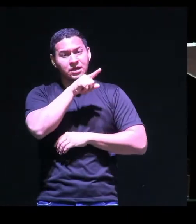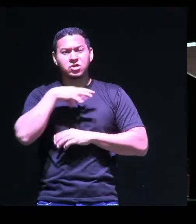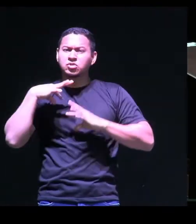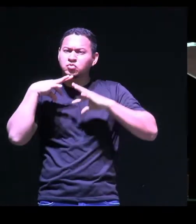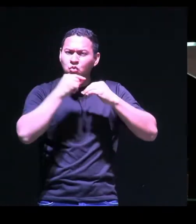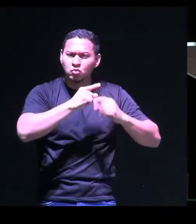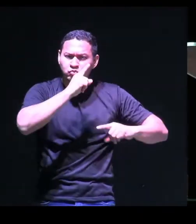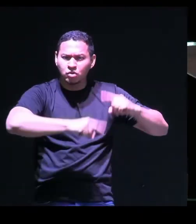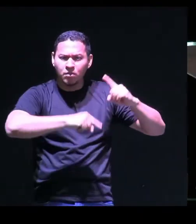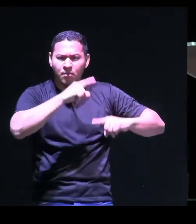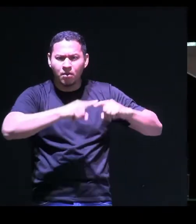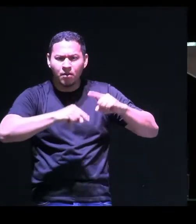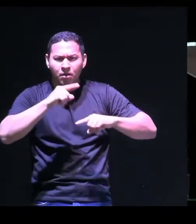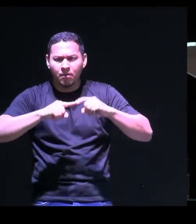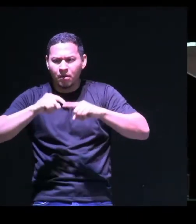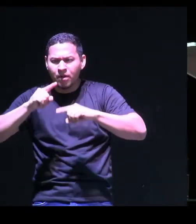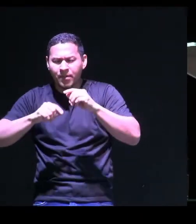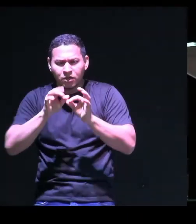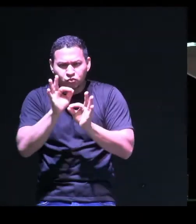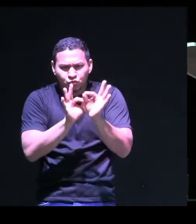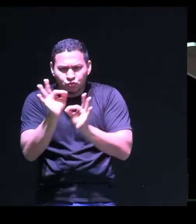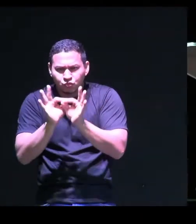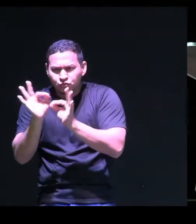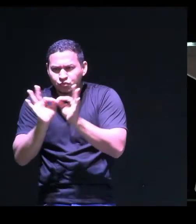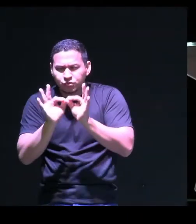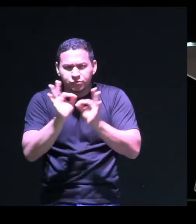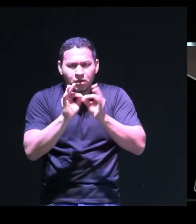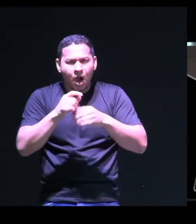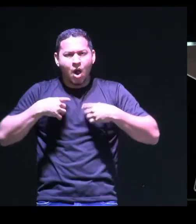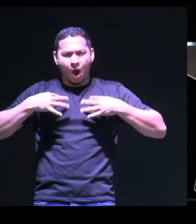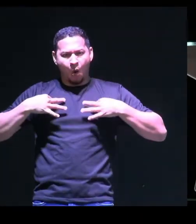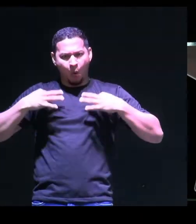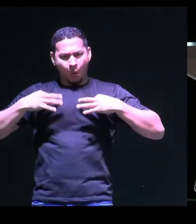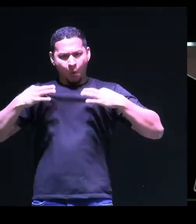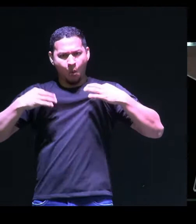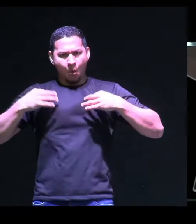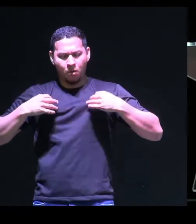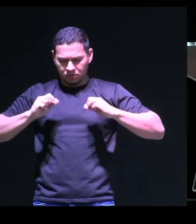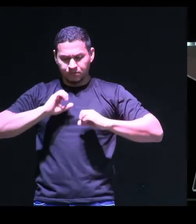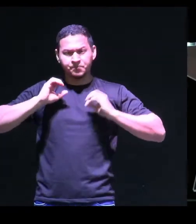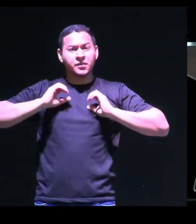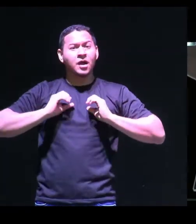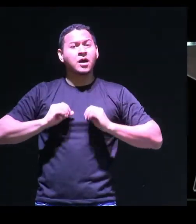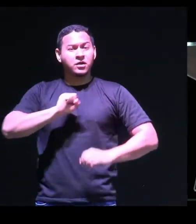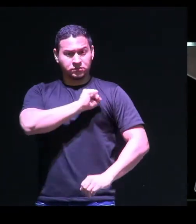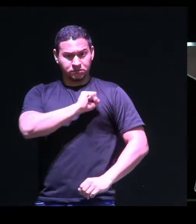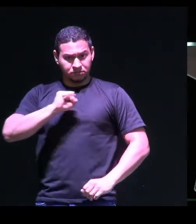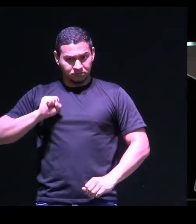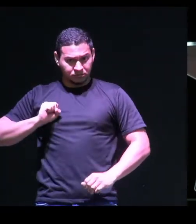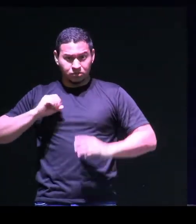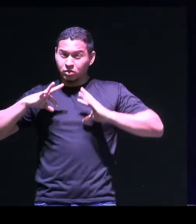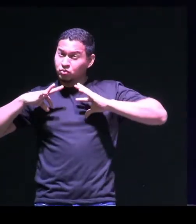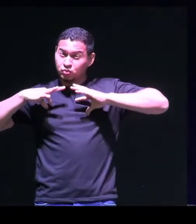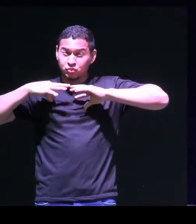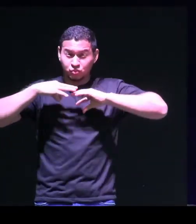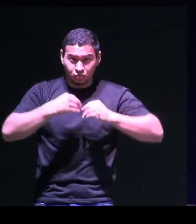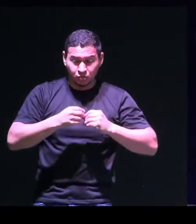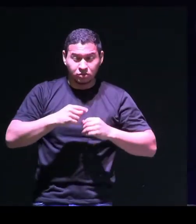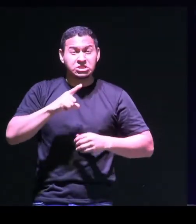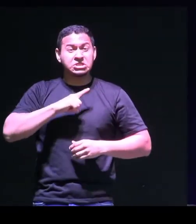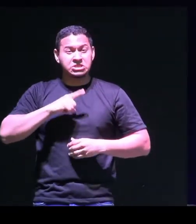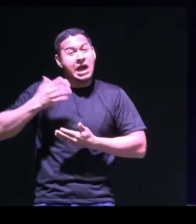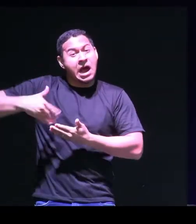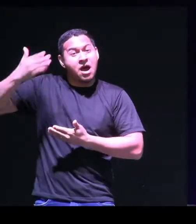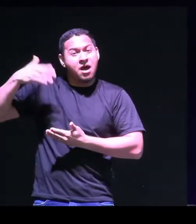materiais preparados para a construção do templo, todas as vestes sacerdotais prontas, tudo que para o ofício do templo. E